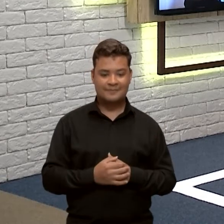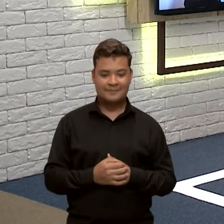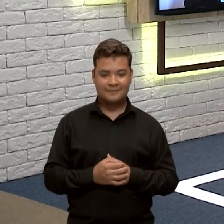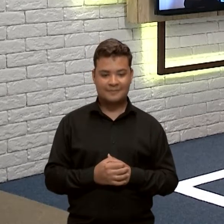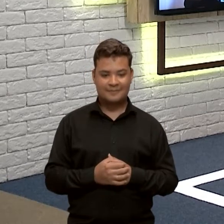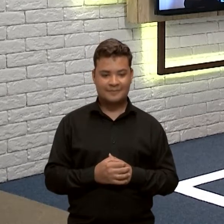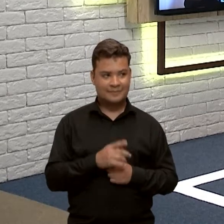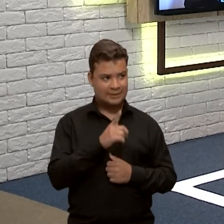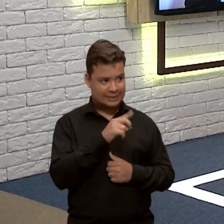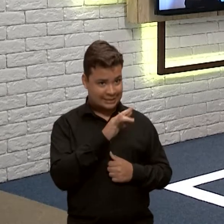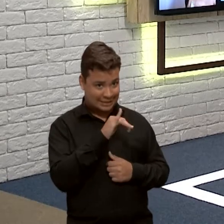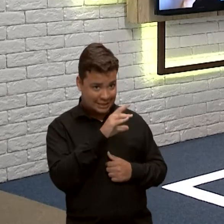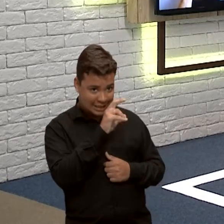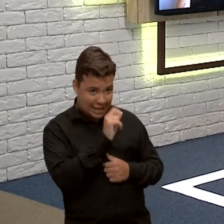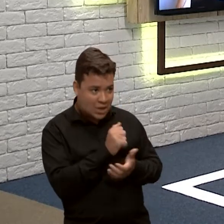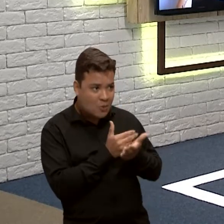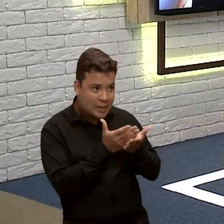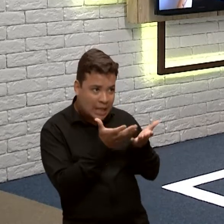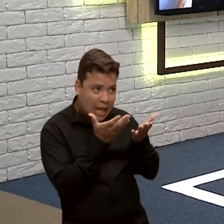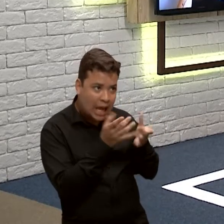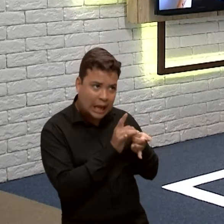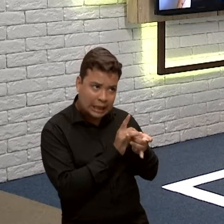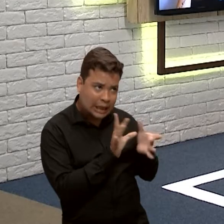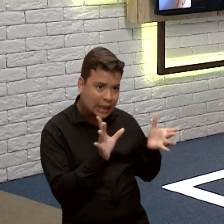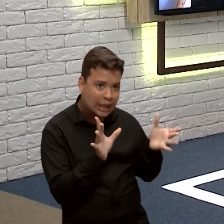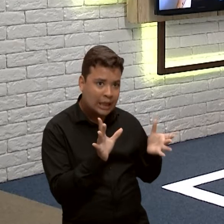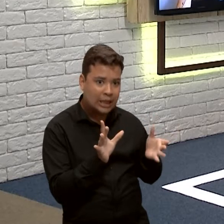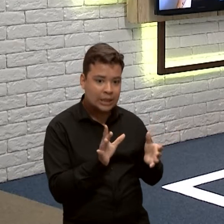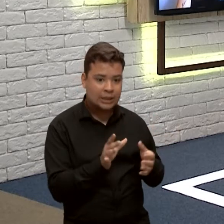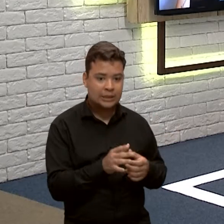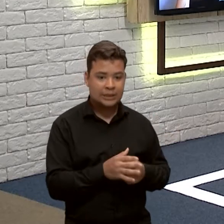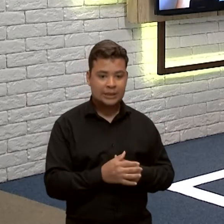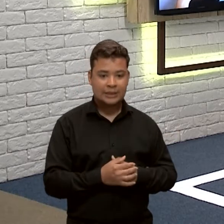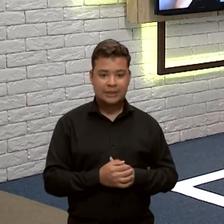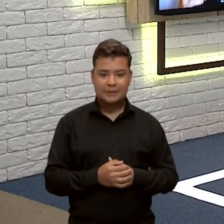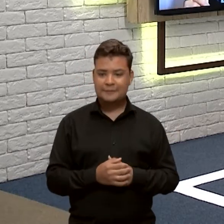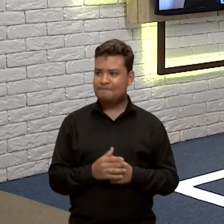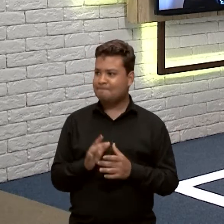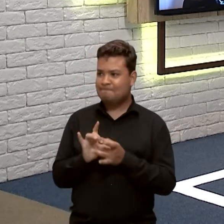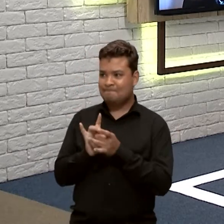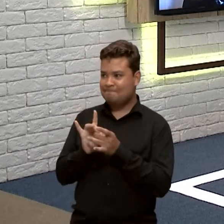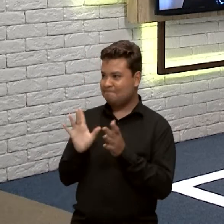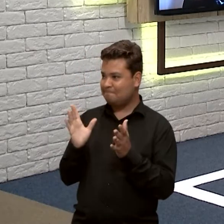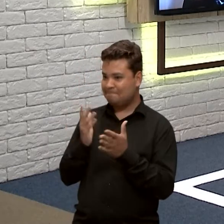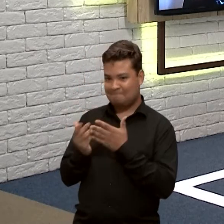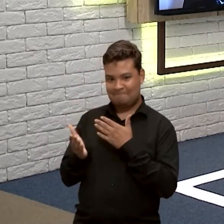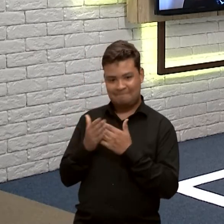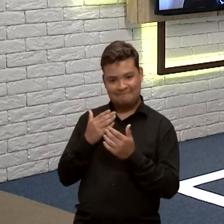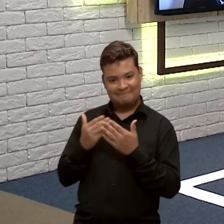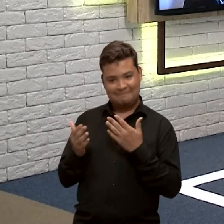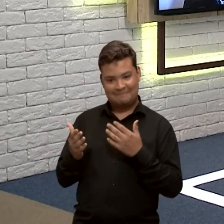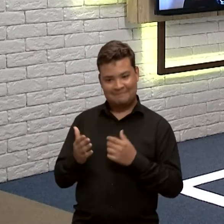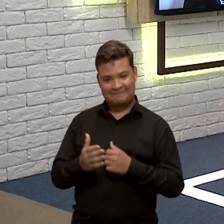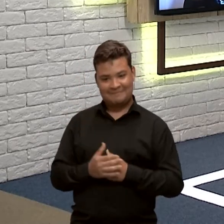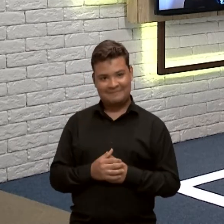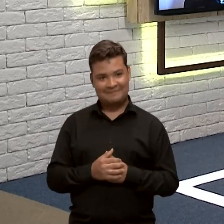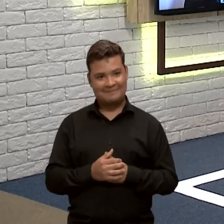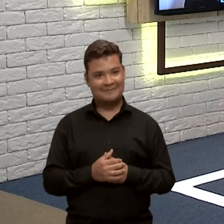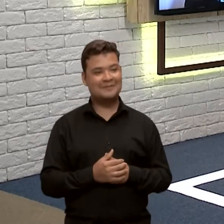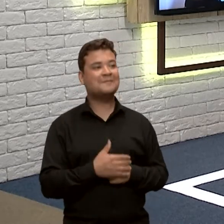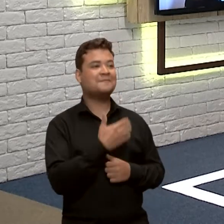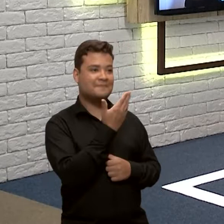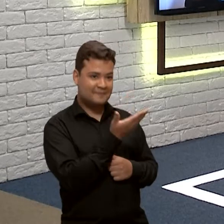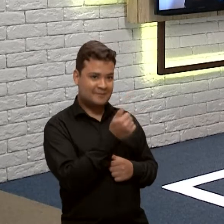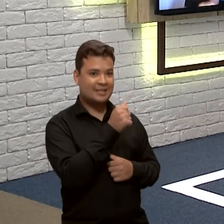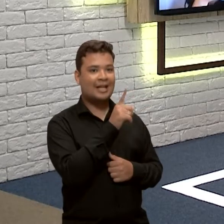Drica, você quer começar? Fica à vontade. Ai, tanto faz, Bárbara, você que sabe. Então, a gente começa com a Adriana e depois